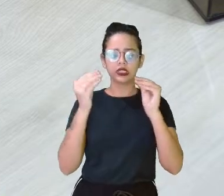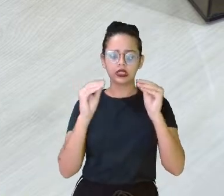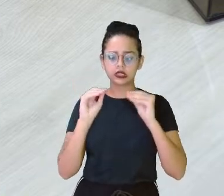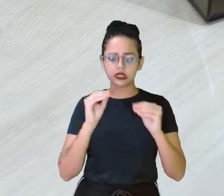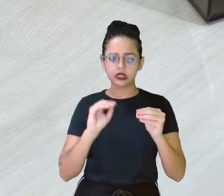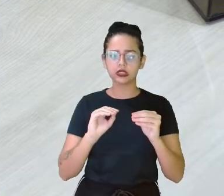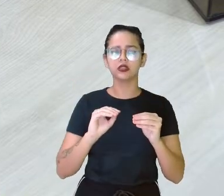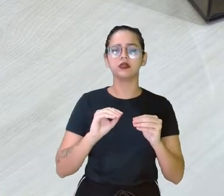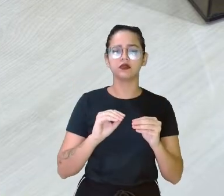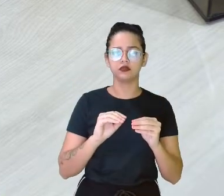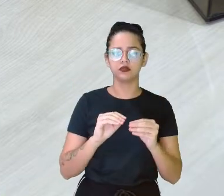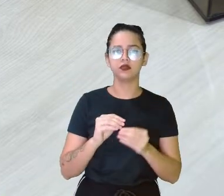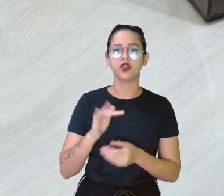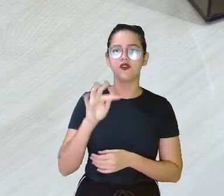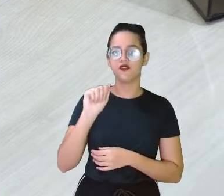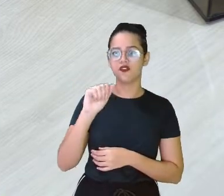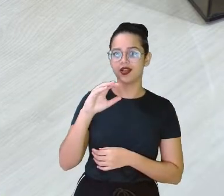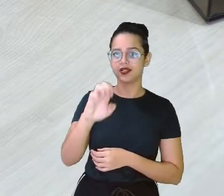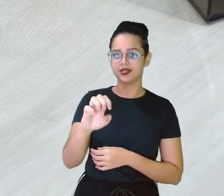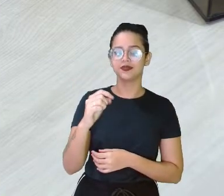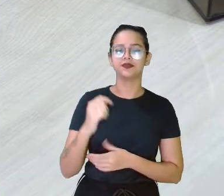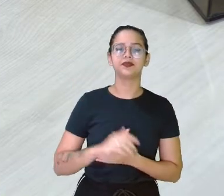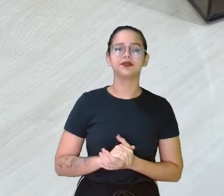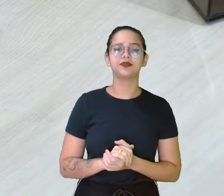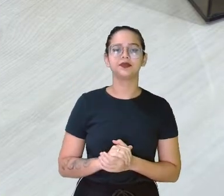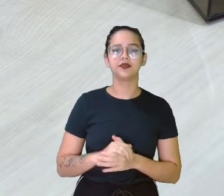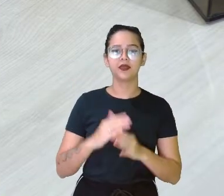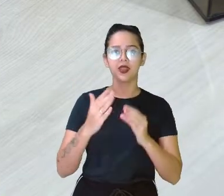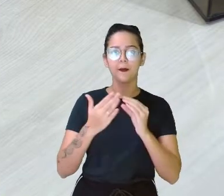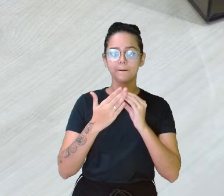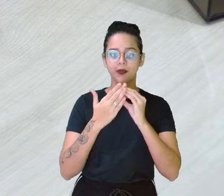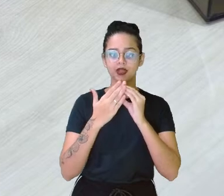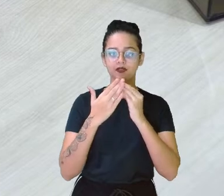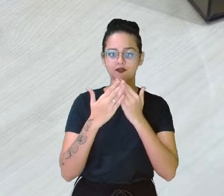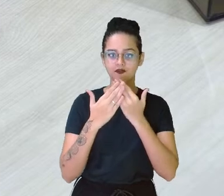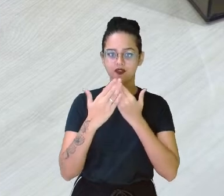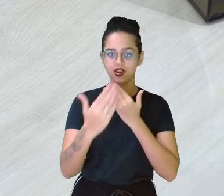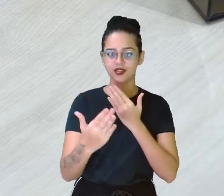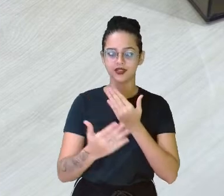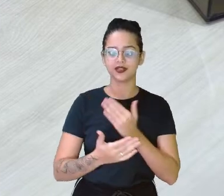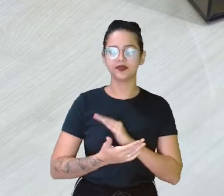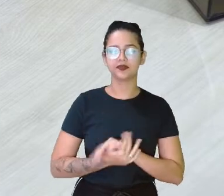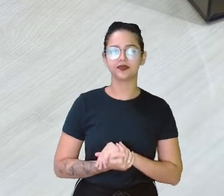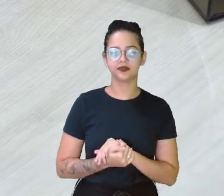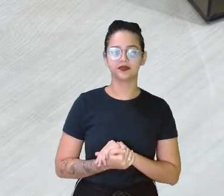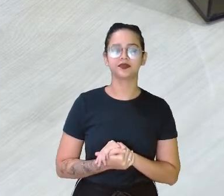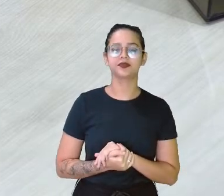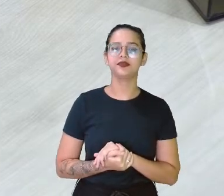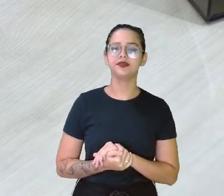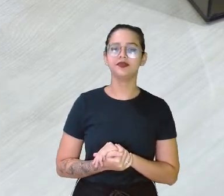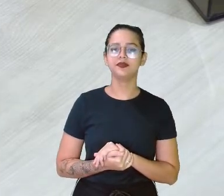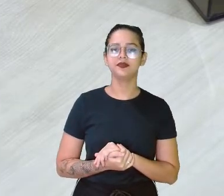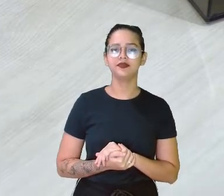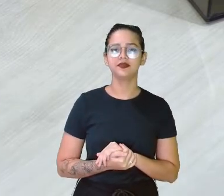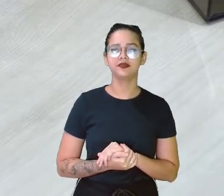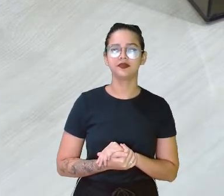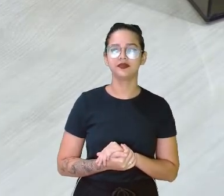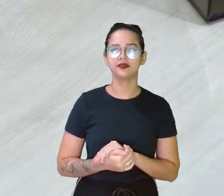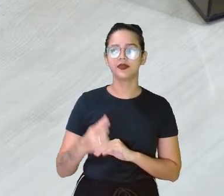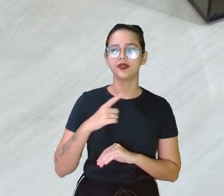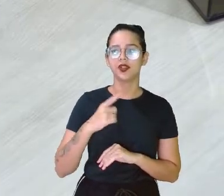face. Não vou montar o poliedro todo. Pronto. Aqui eu tenho